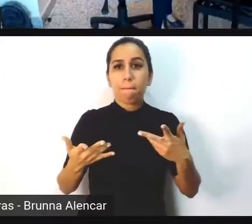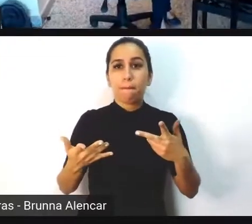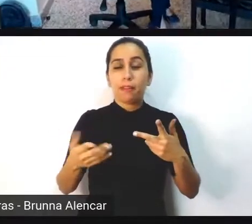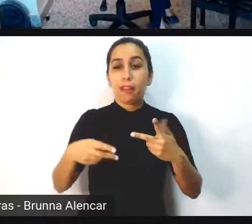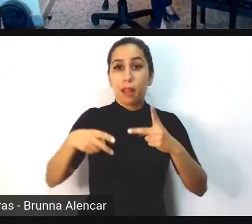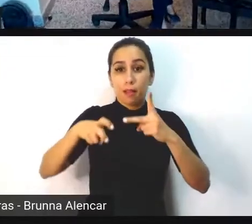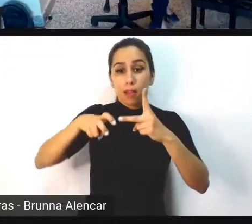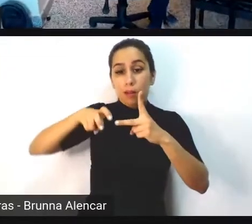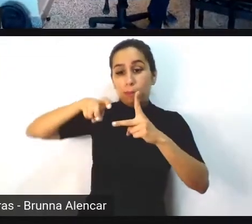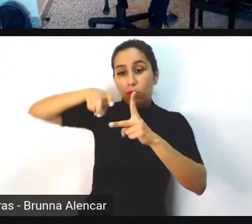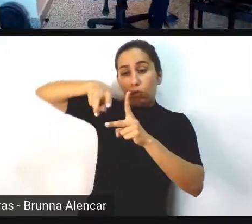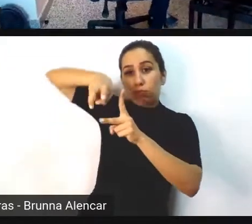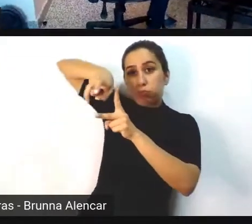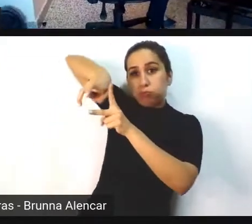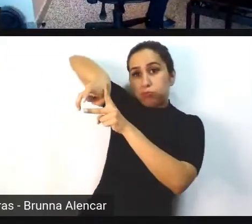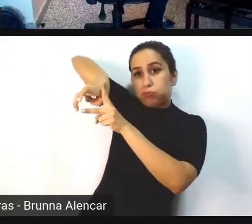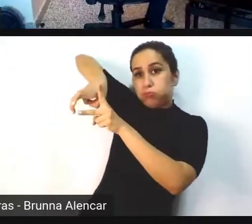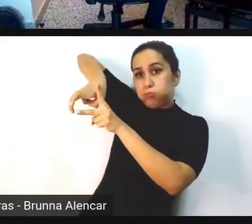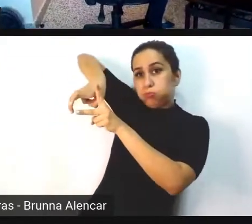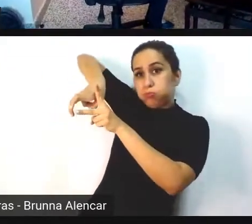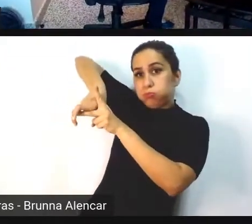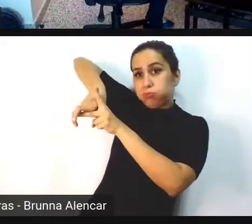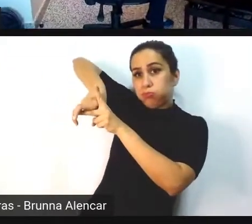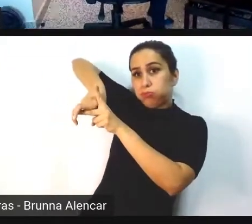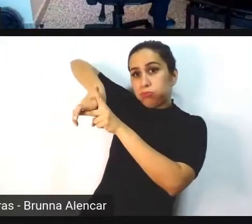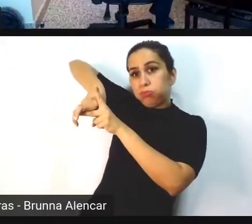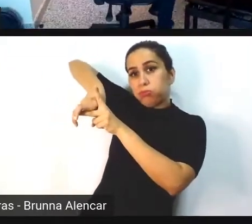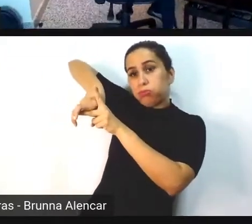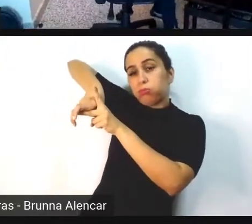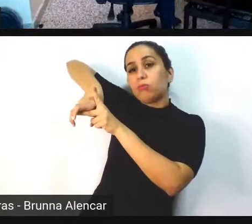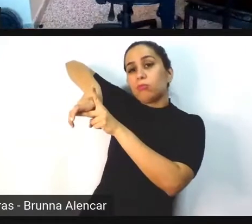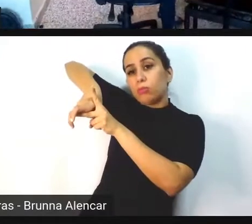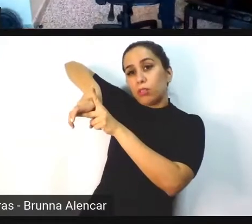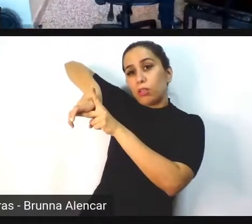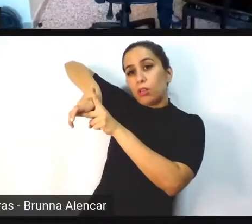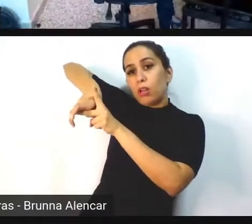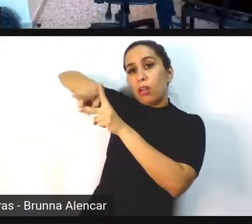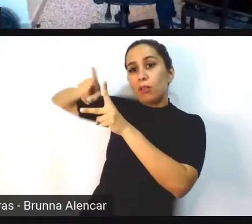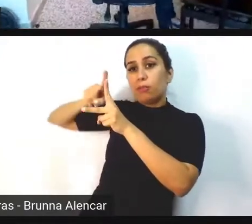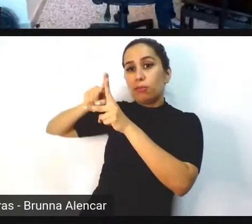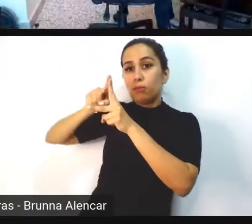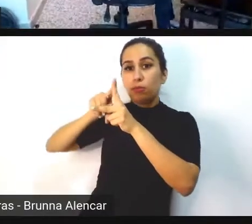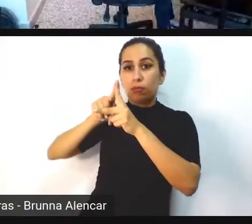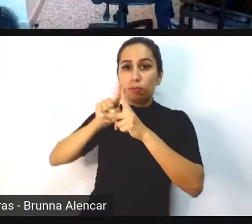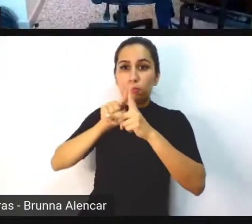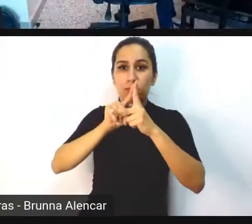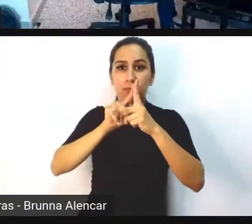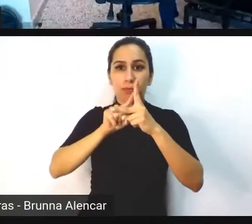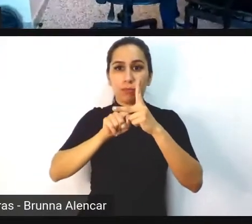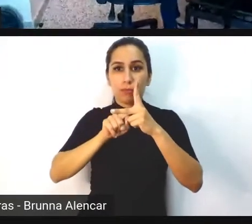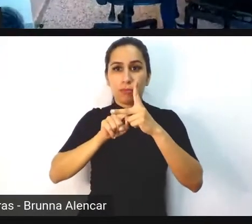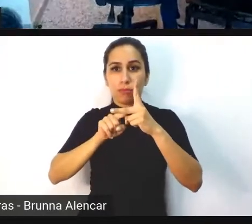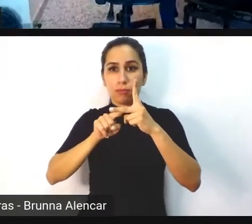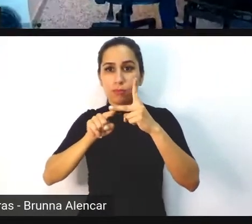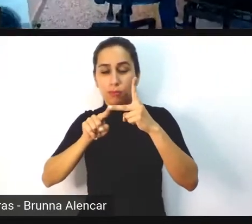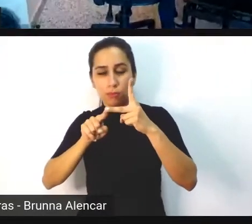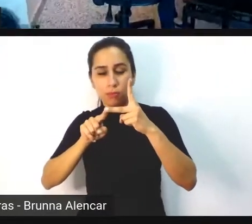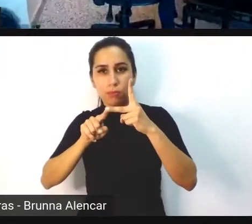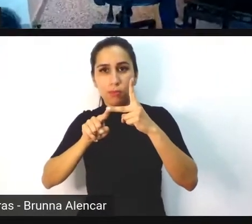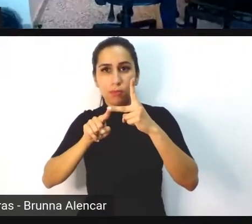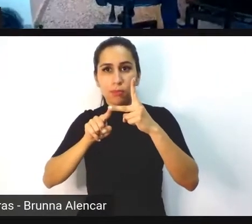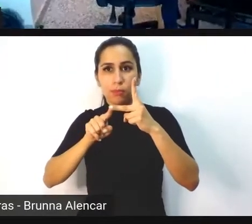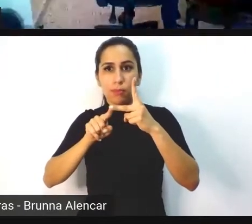a coluna, eu tenho muita pressão no meu disco. Então, esse ângulo aqui, ó, entre o assento e o